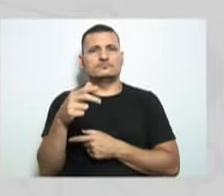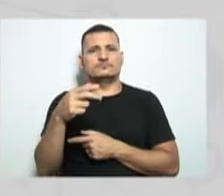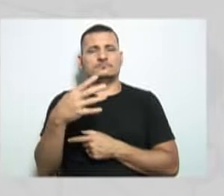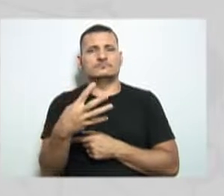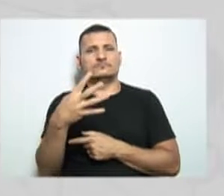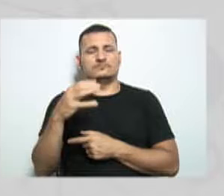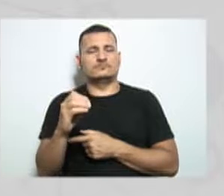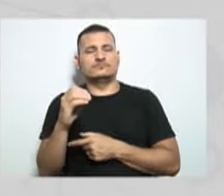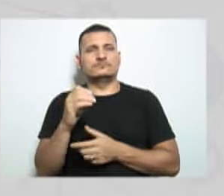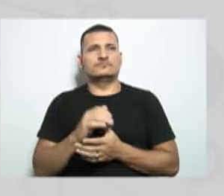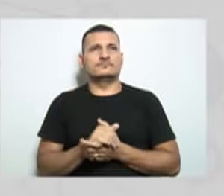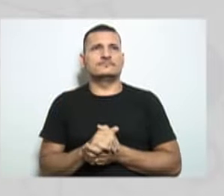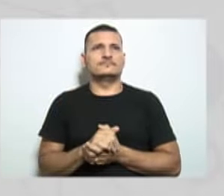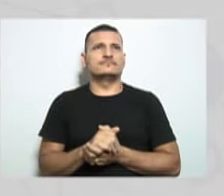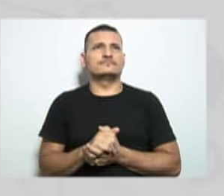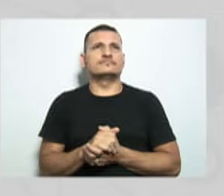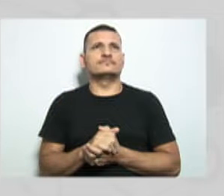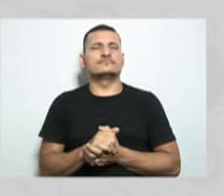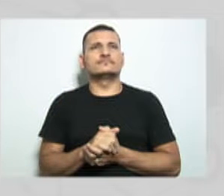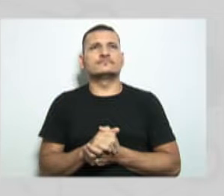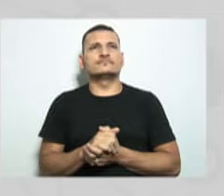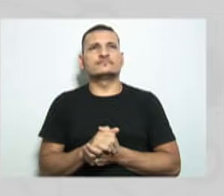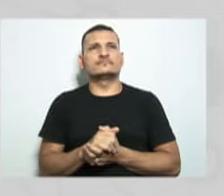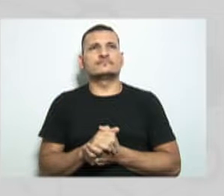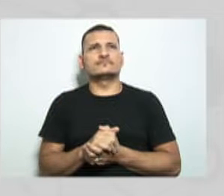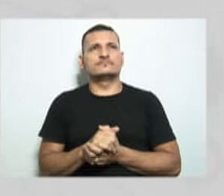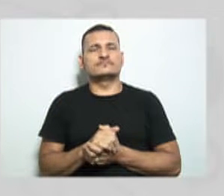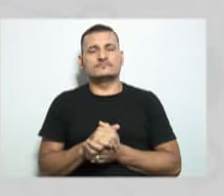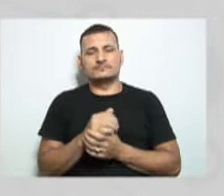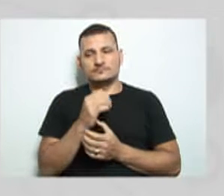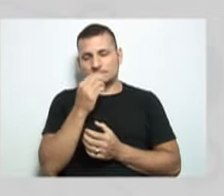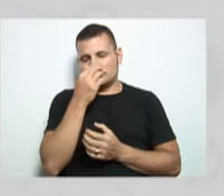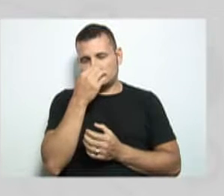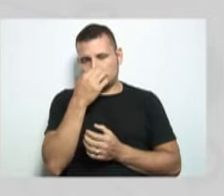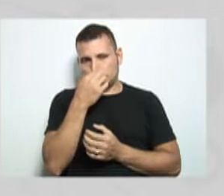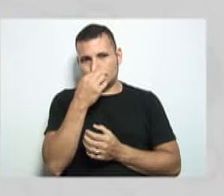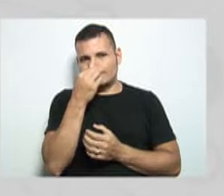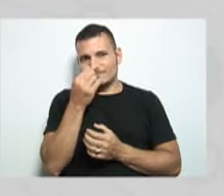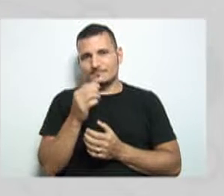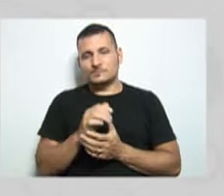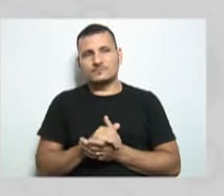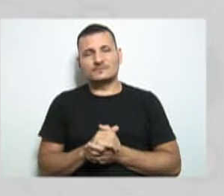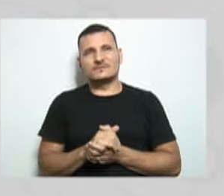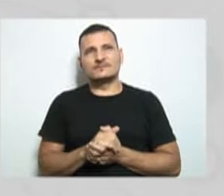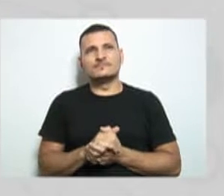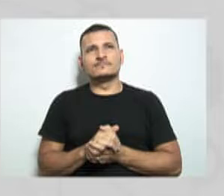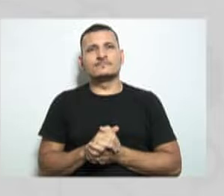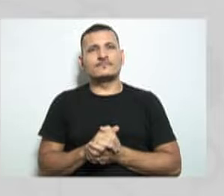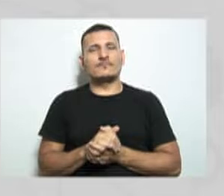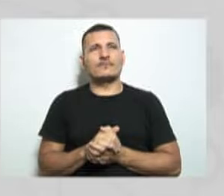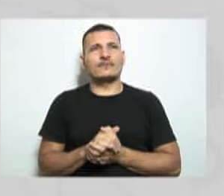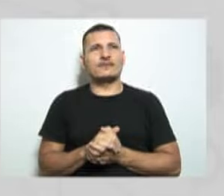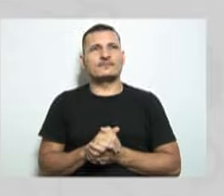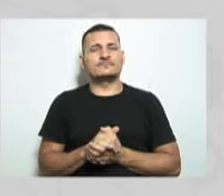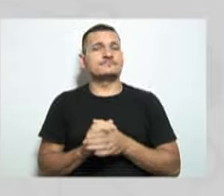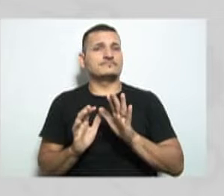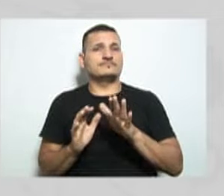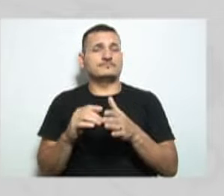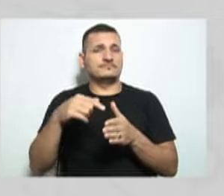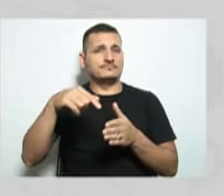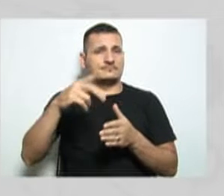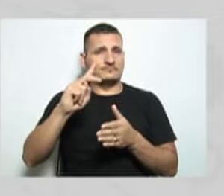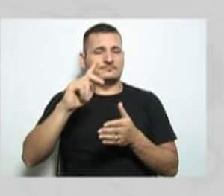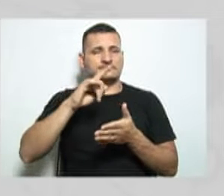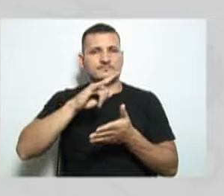aqui o lançamento. Eu coloquei um exemplo bem eficaz para vocês. O que acontece? Vamos lá. Na fichinha de vocês é